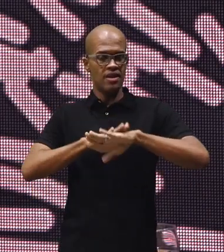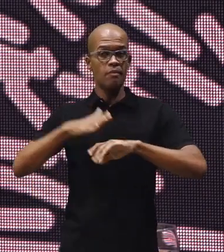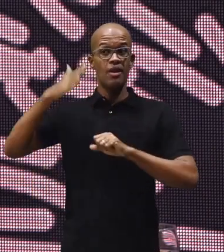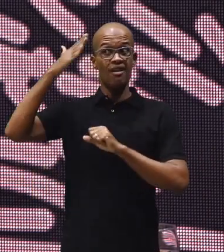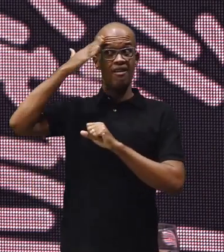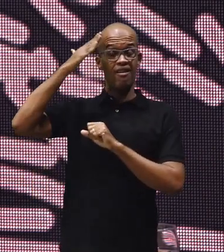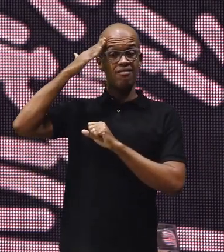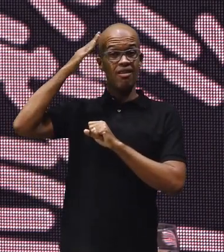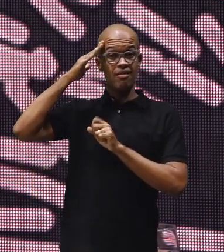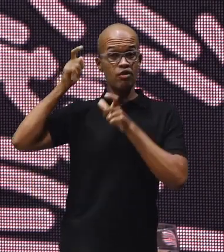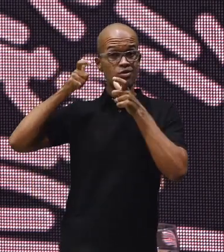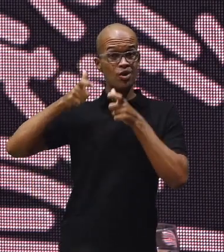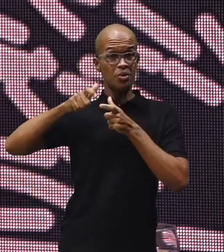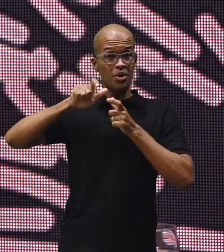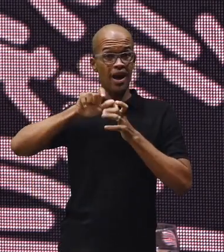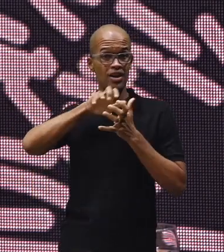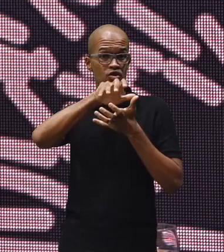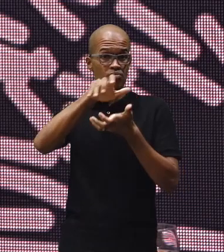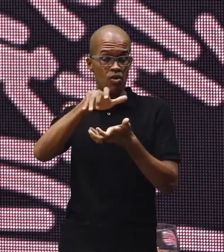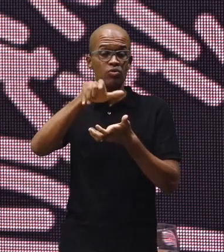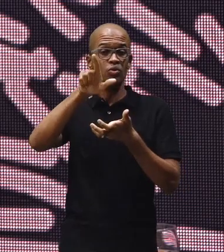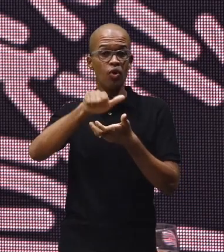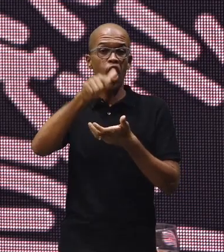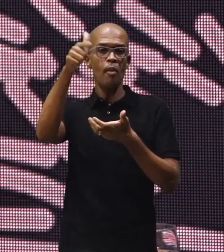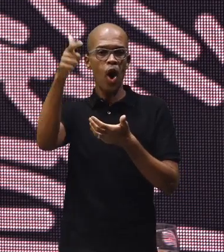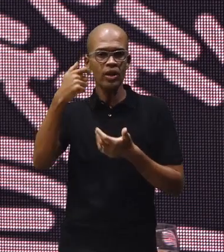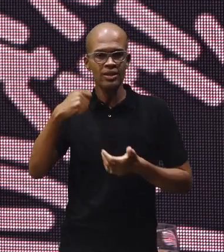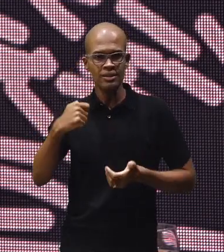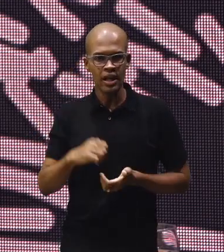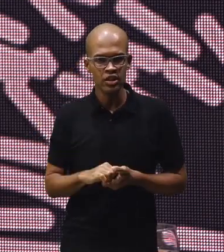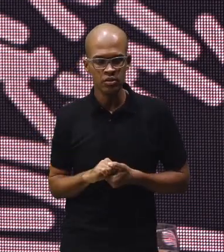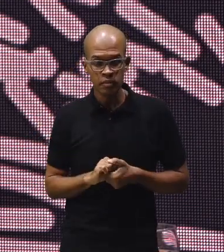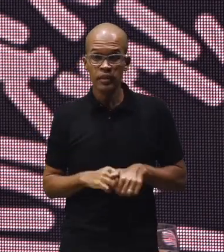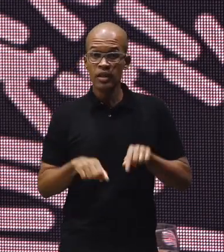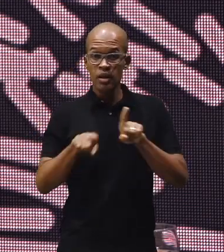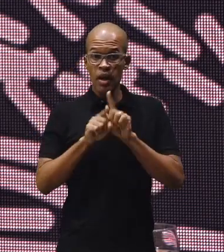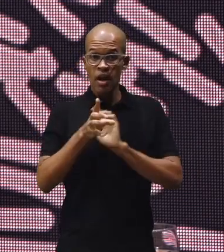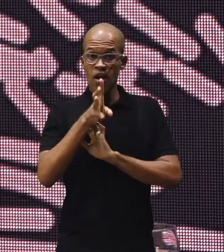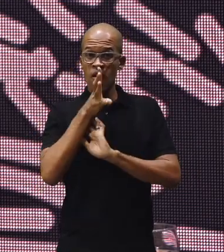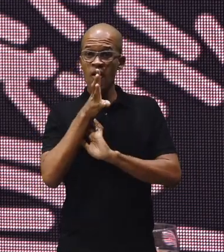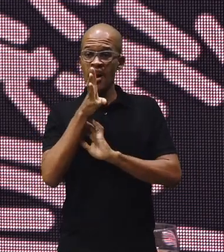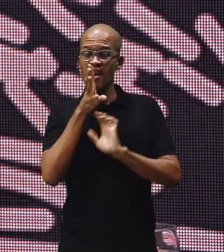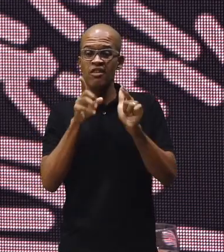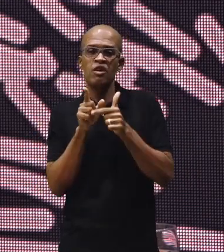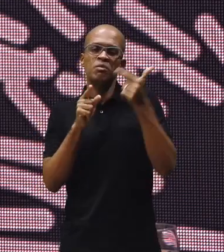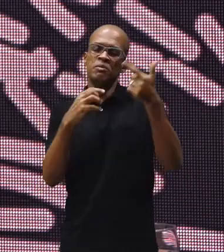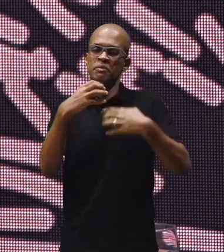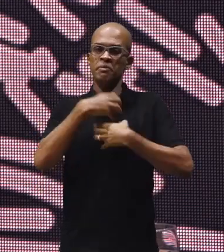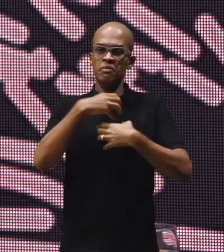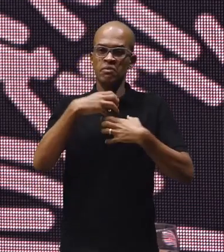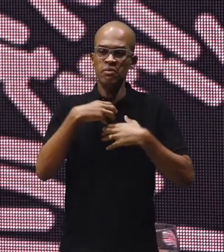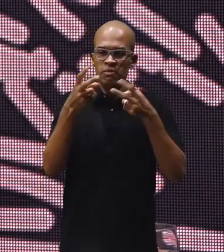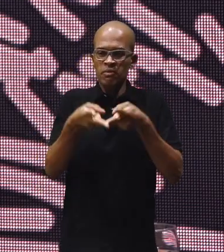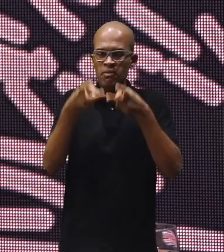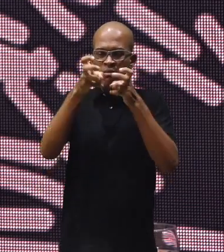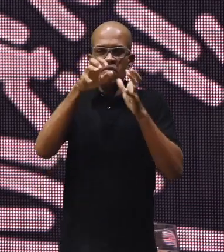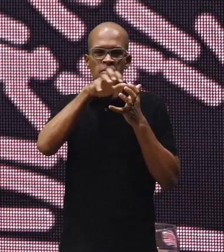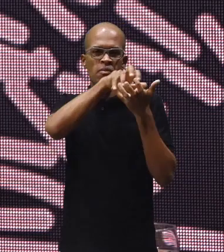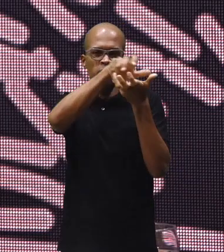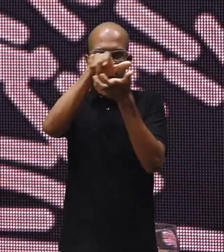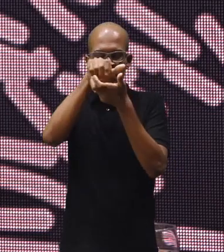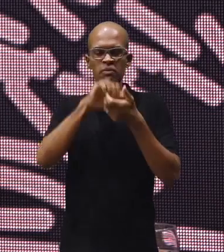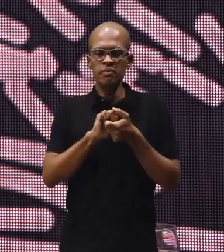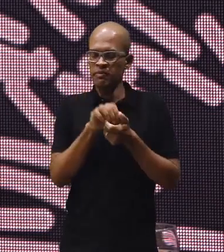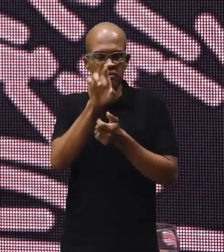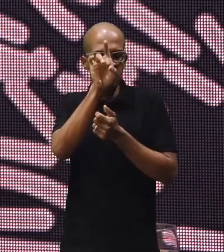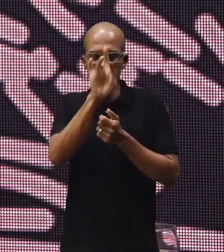entender o seu lugar no mundo, que é uma outra necessidade, e conhecer outras formas de ler o mundo, né? Então,